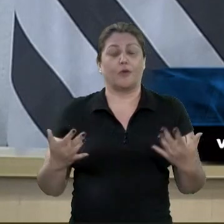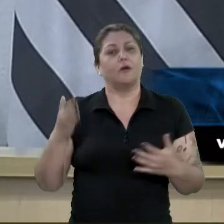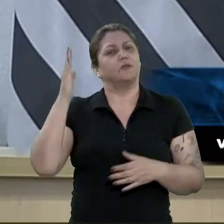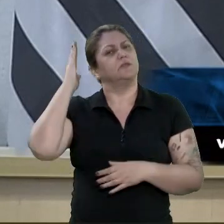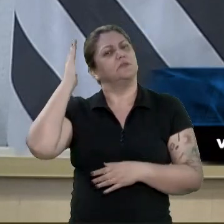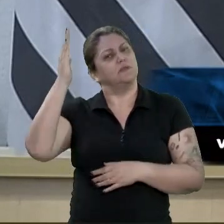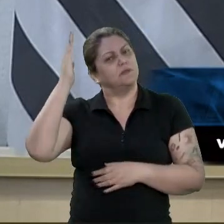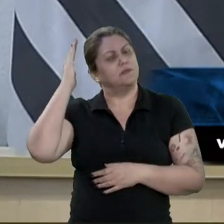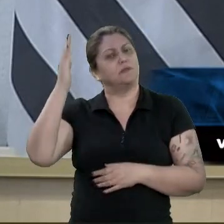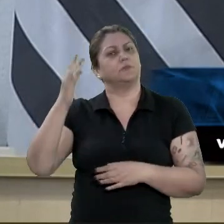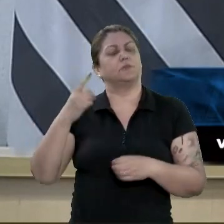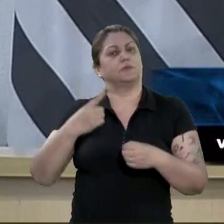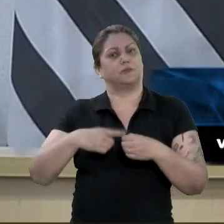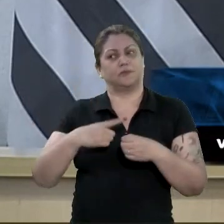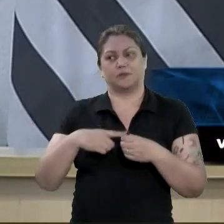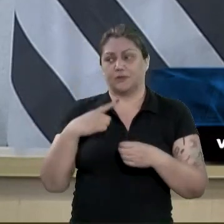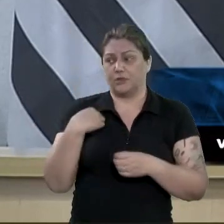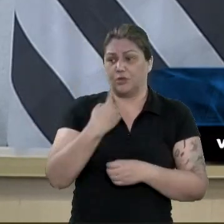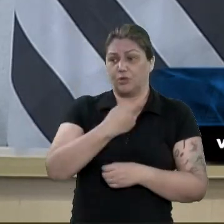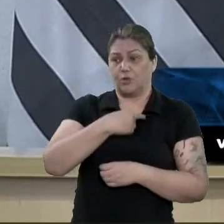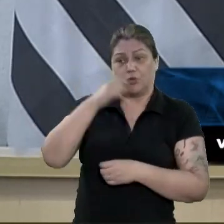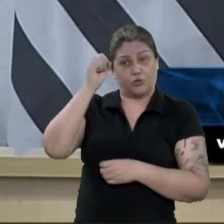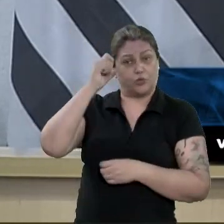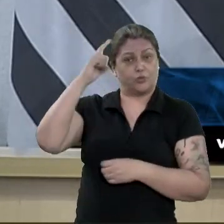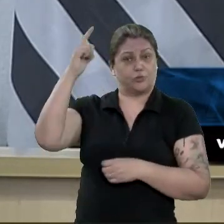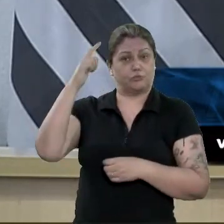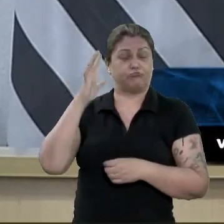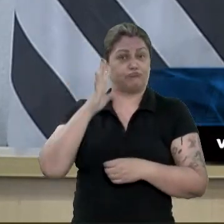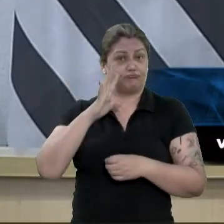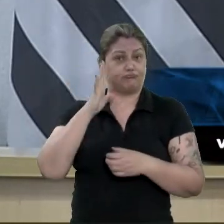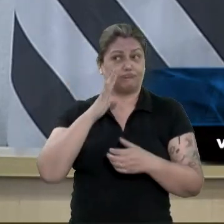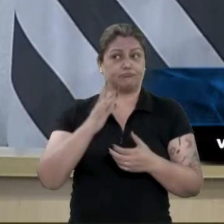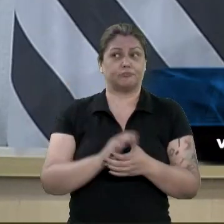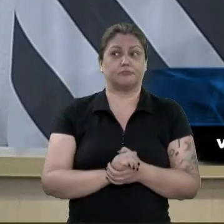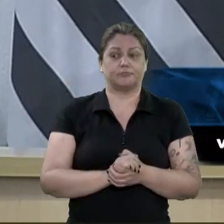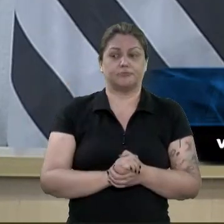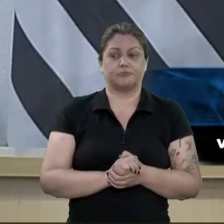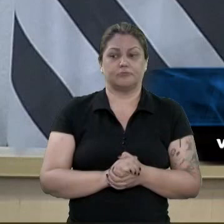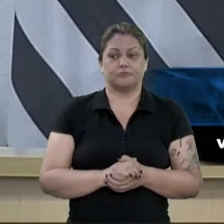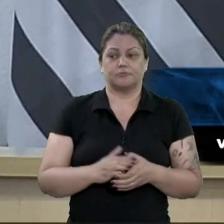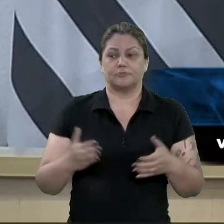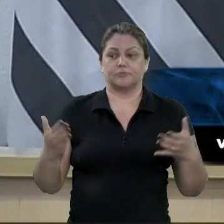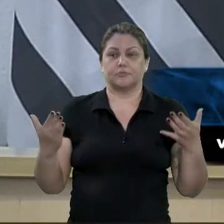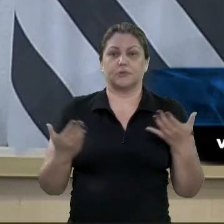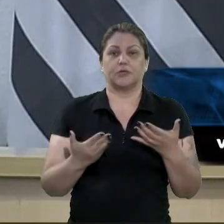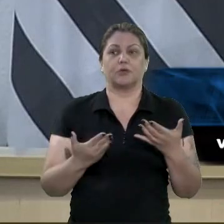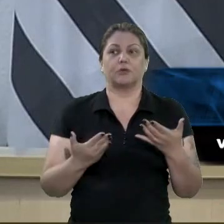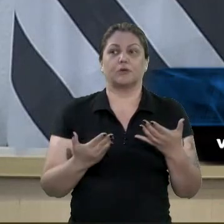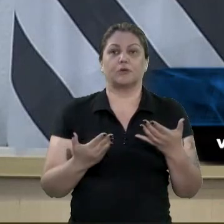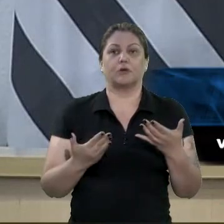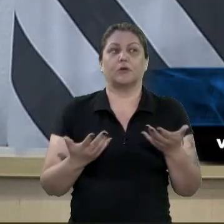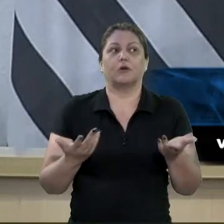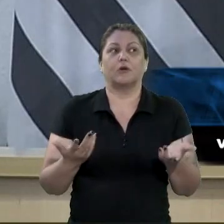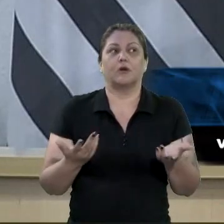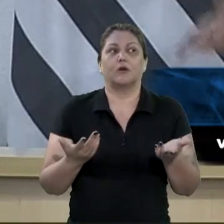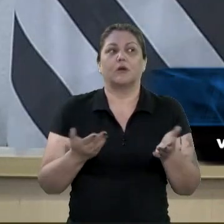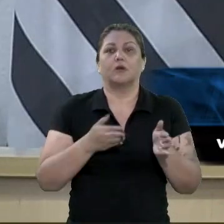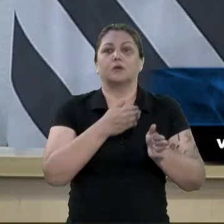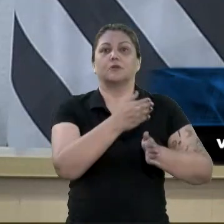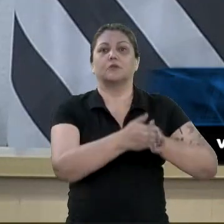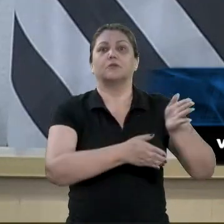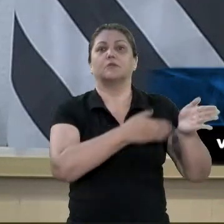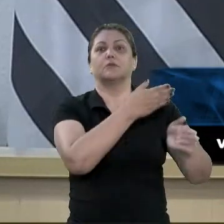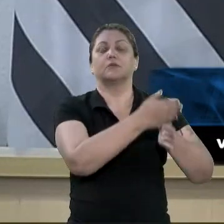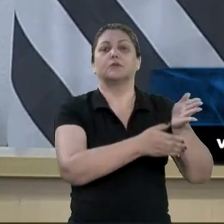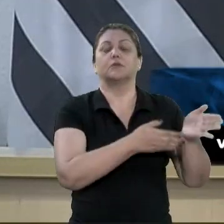nossa cidade, uma cidade cheia de cultura, né? Bacana. Agora a gente, a única Maria Fumaça que nós temos foi para Tremembé.